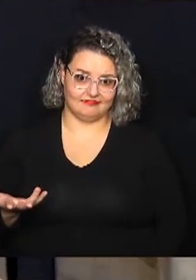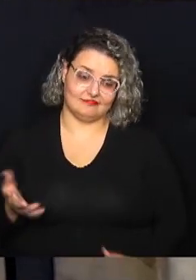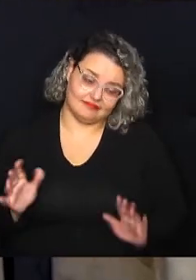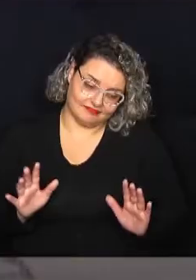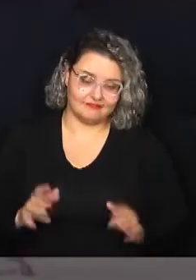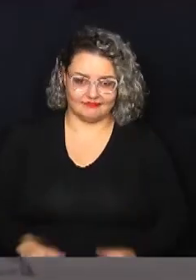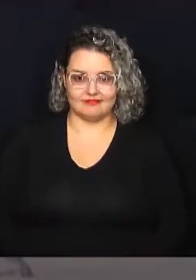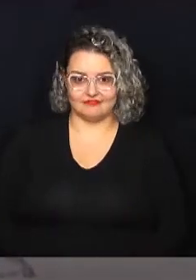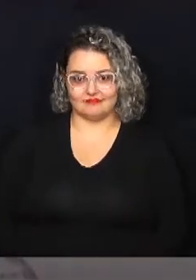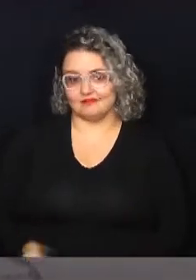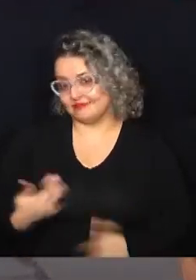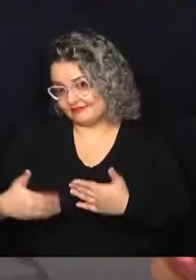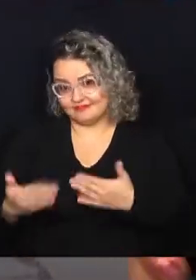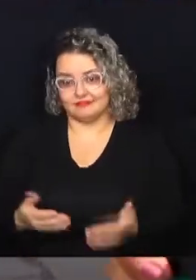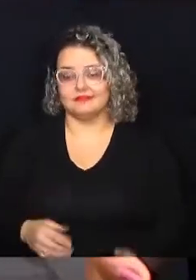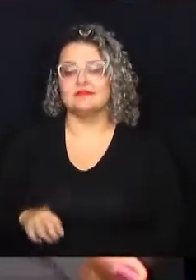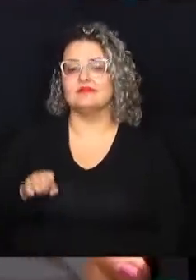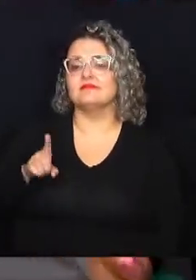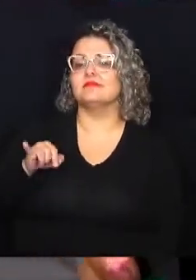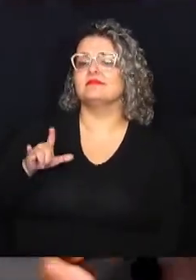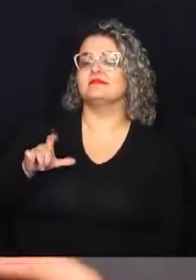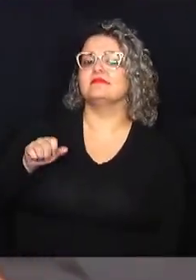assim vai né